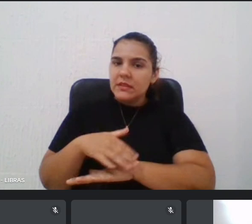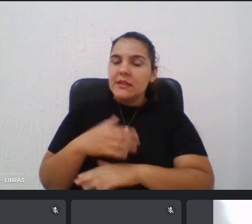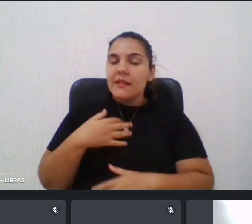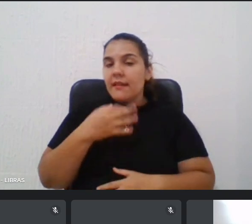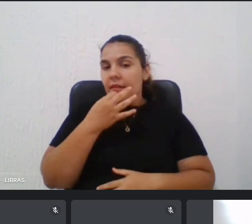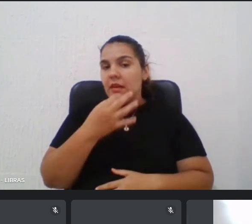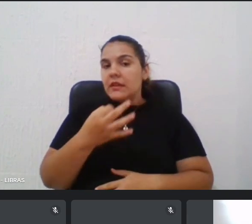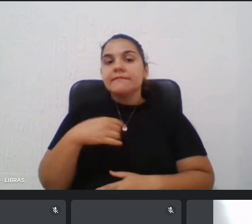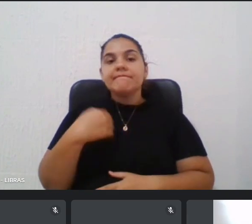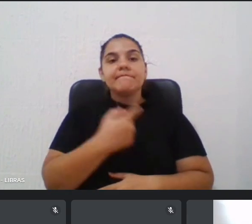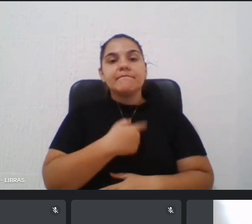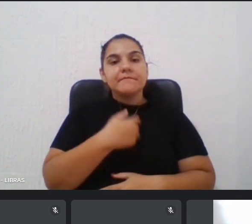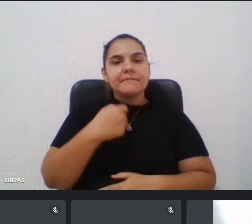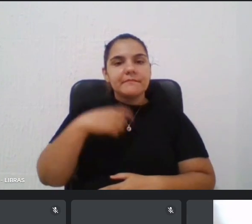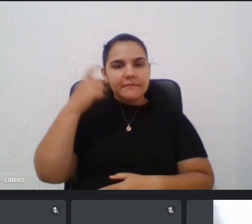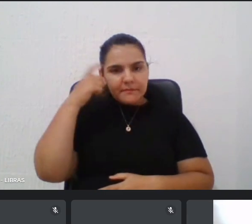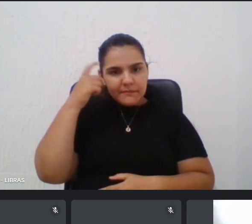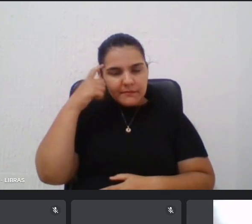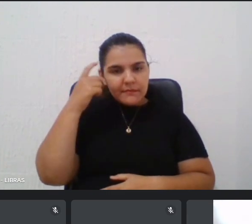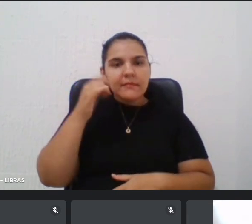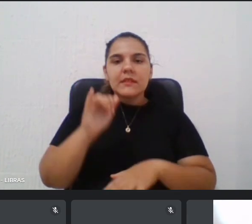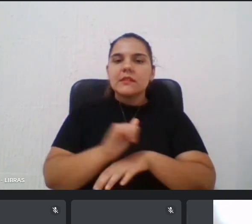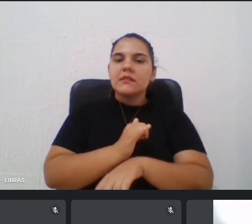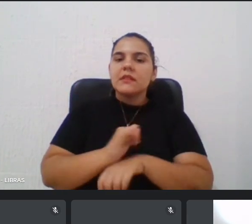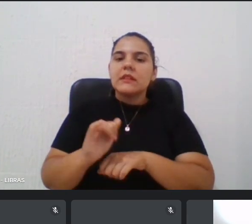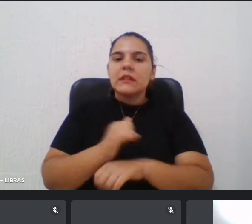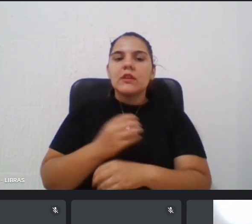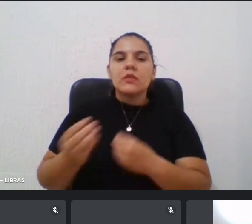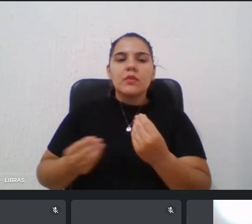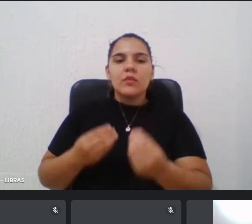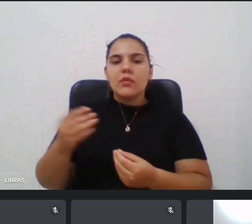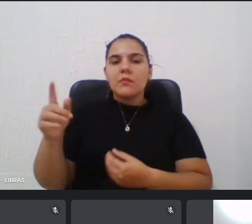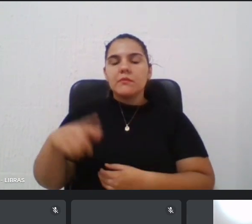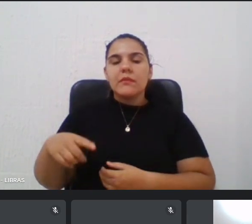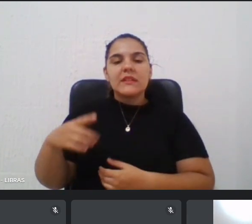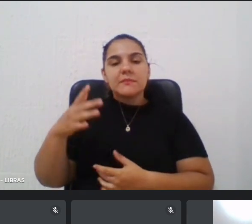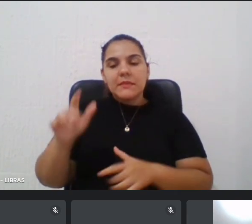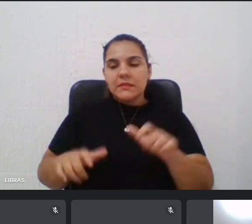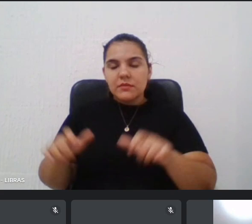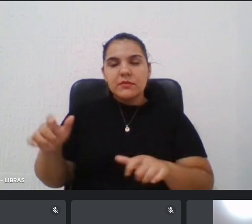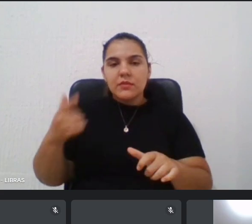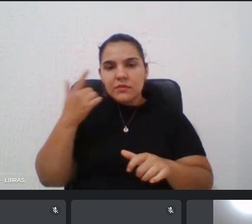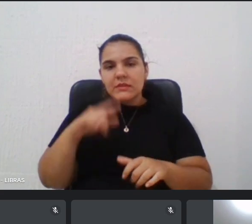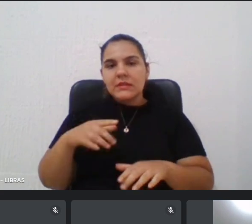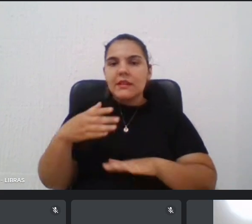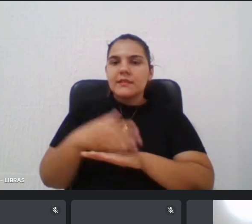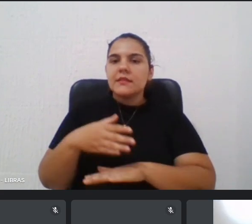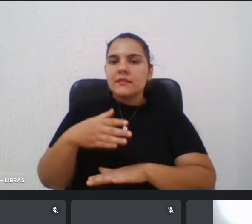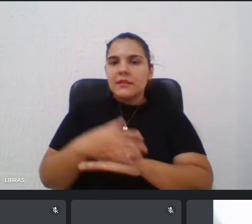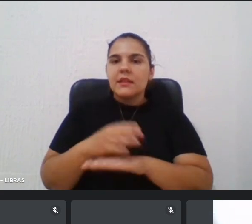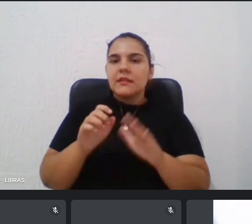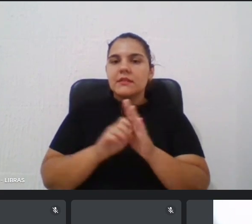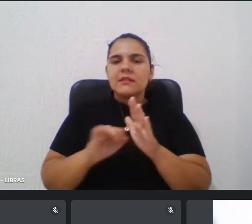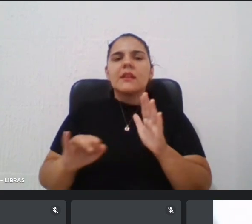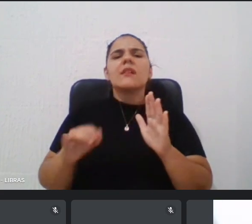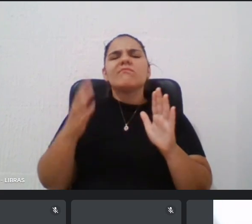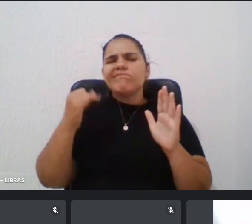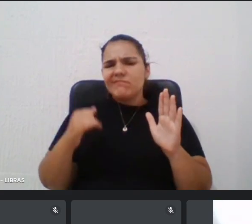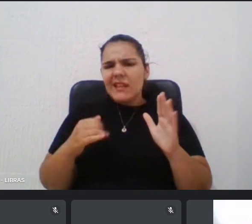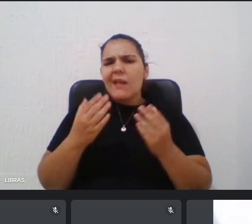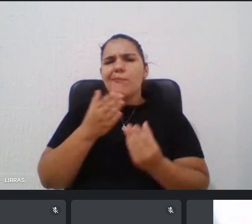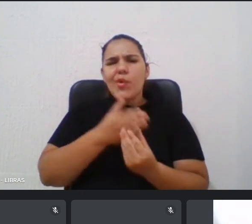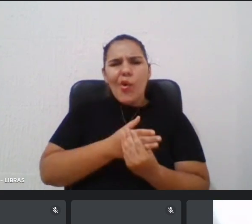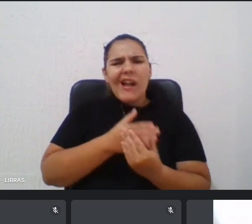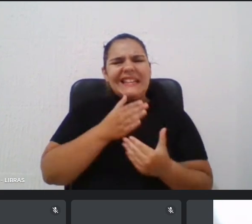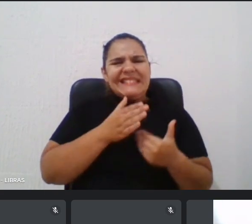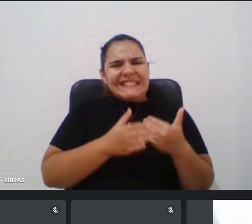maneira de que essas pessoas consigam acessar esses editais, que são coisas burocráticas, são coisas complicadas, são coisas que, às vezes, tem que ter